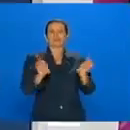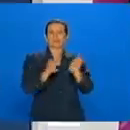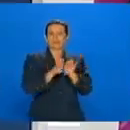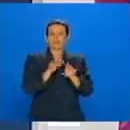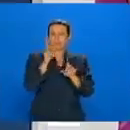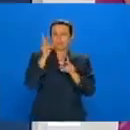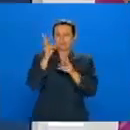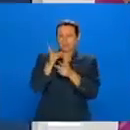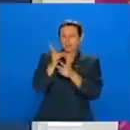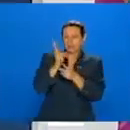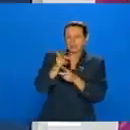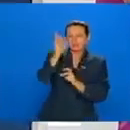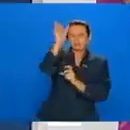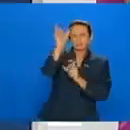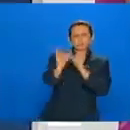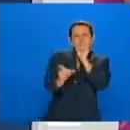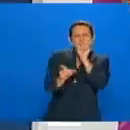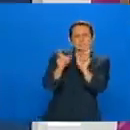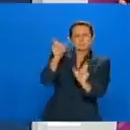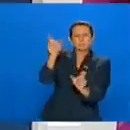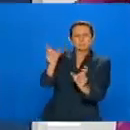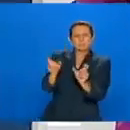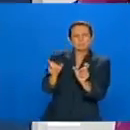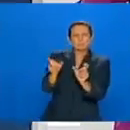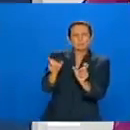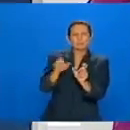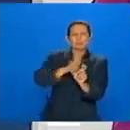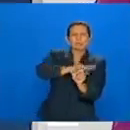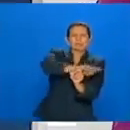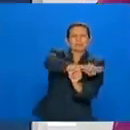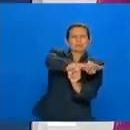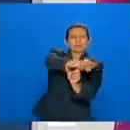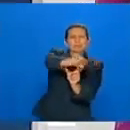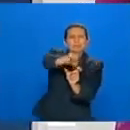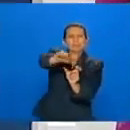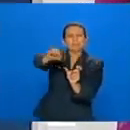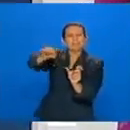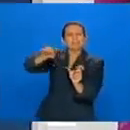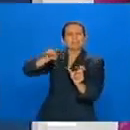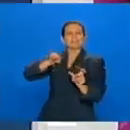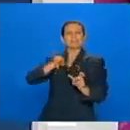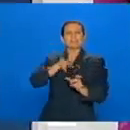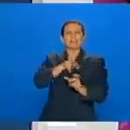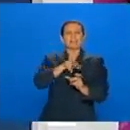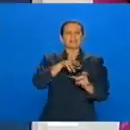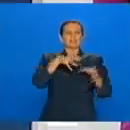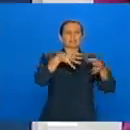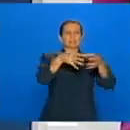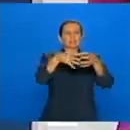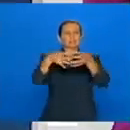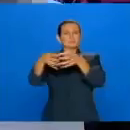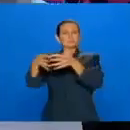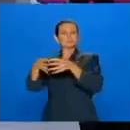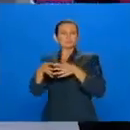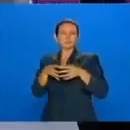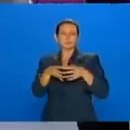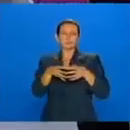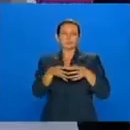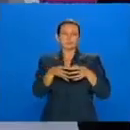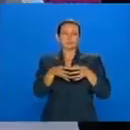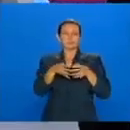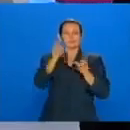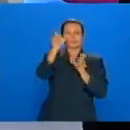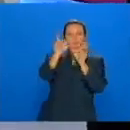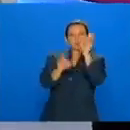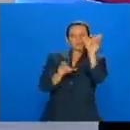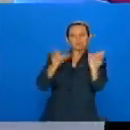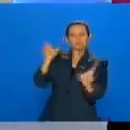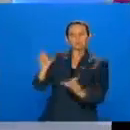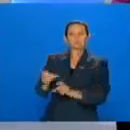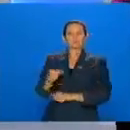surdo, mas ele vai passar por diversas comunidades de fala.